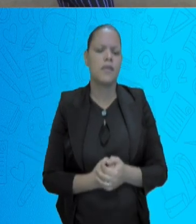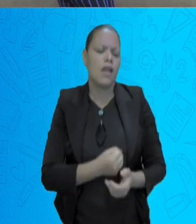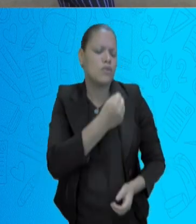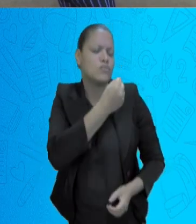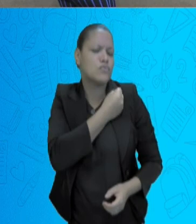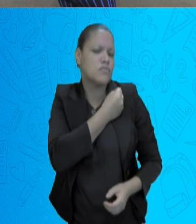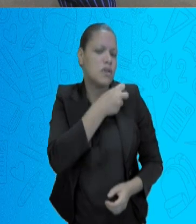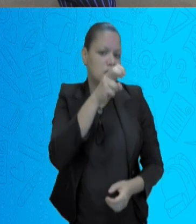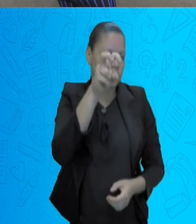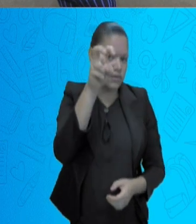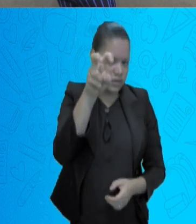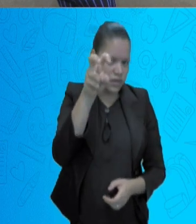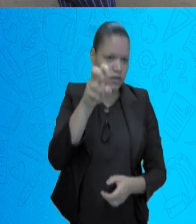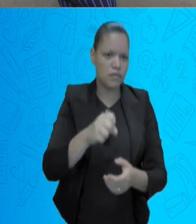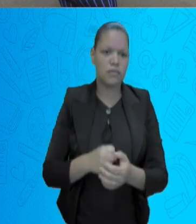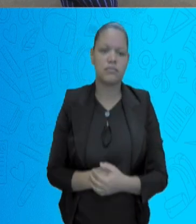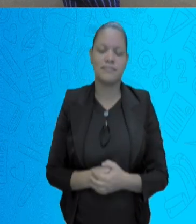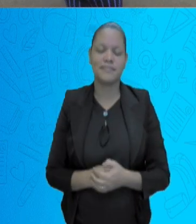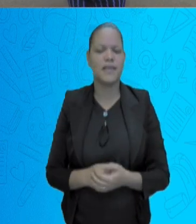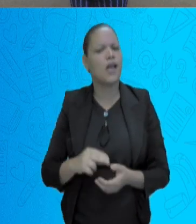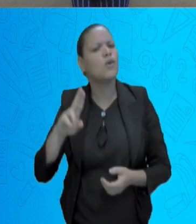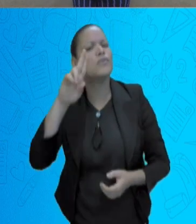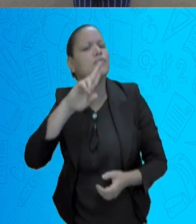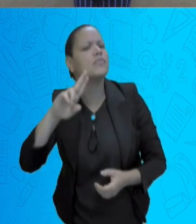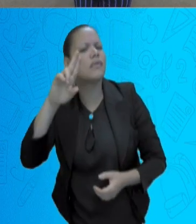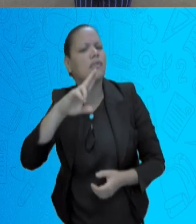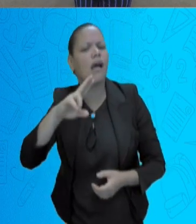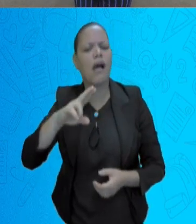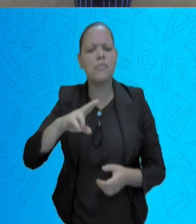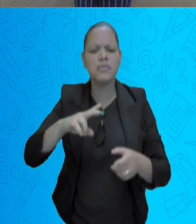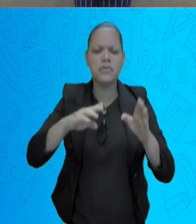porta. Começa também com dígrafo, ó.